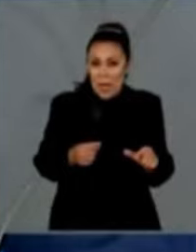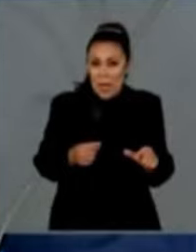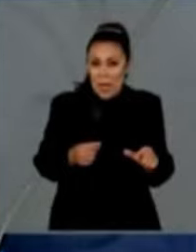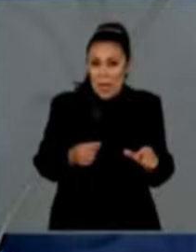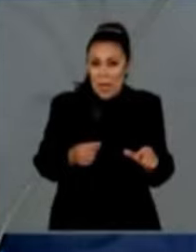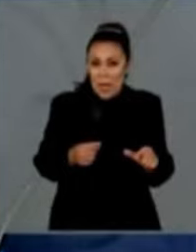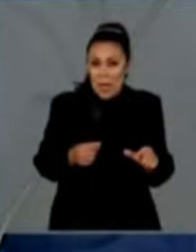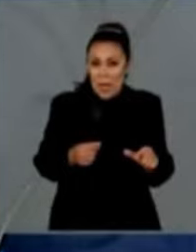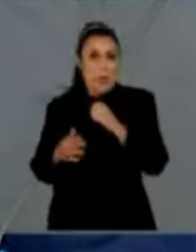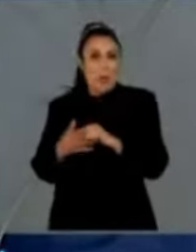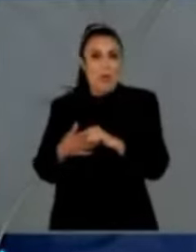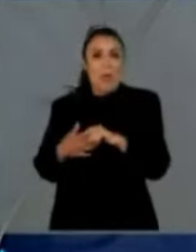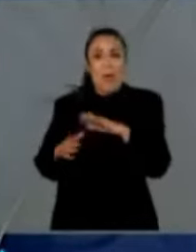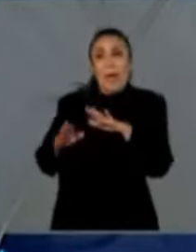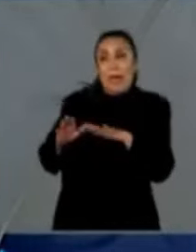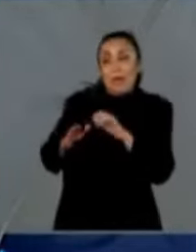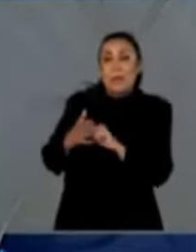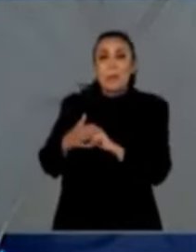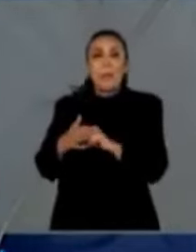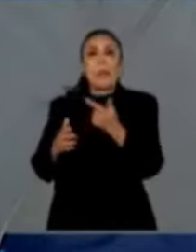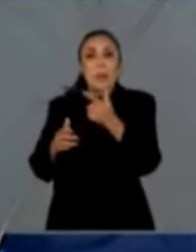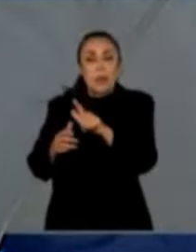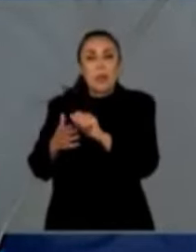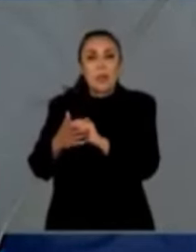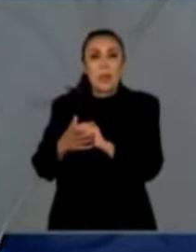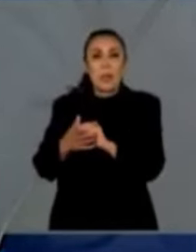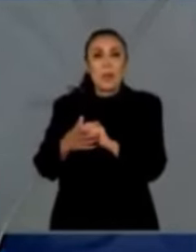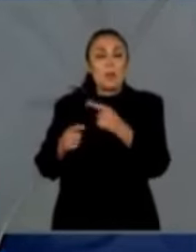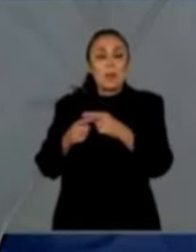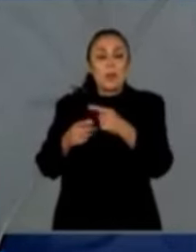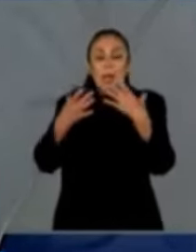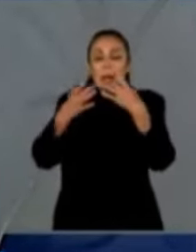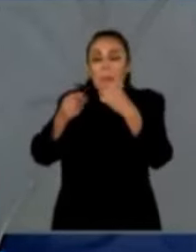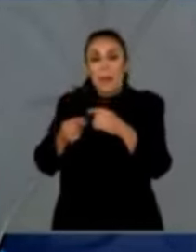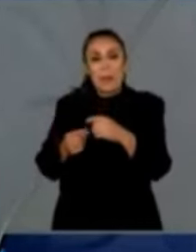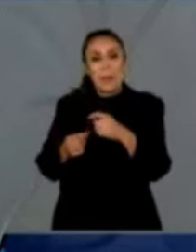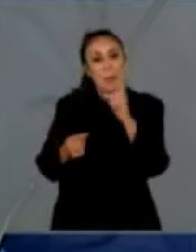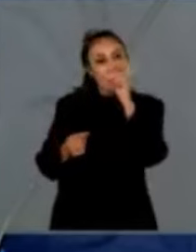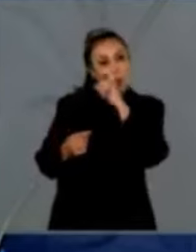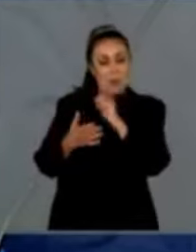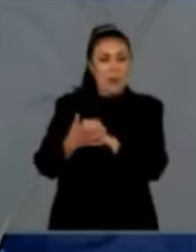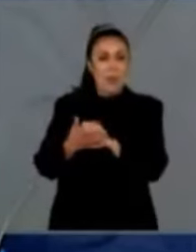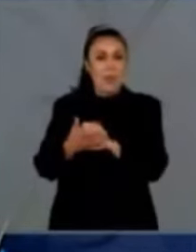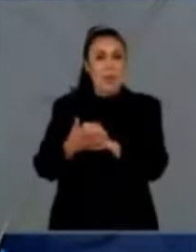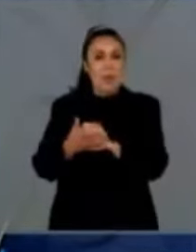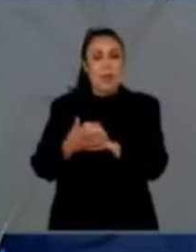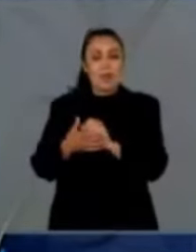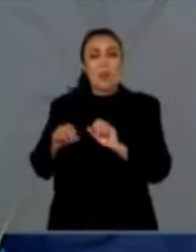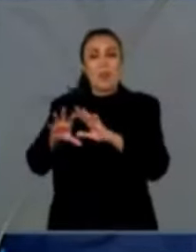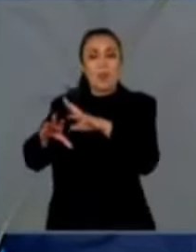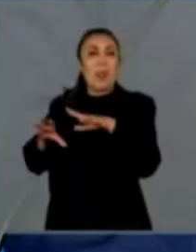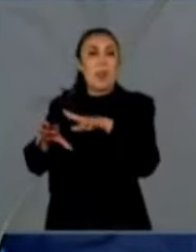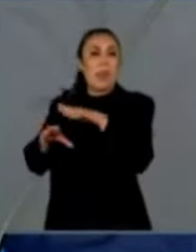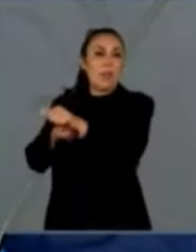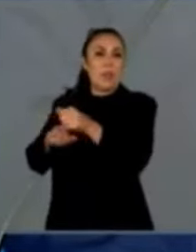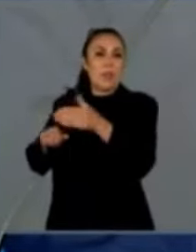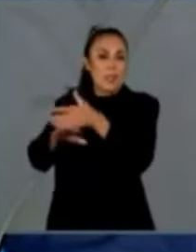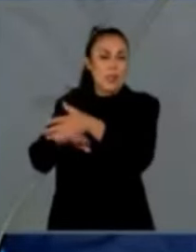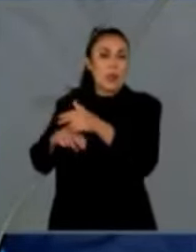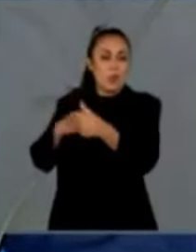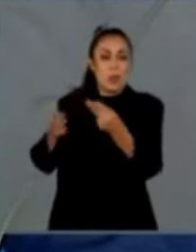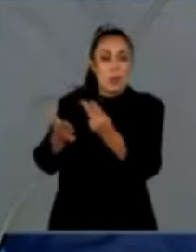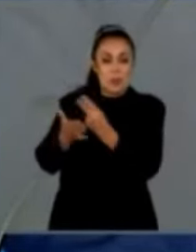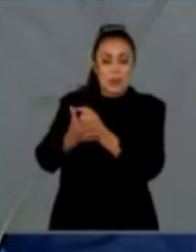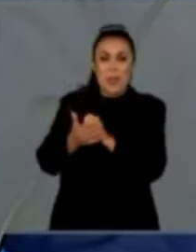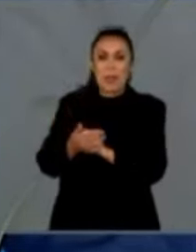Fala pô será que vai dar conta ouve muito dessas mentiras de radicalismo de de extremismo de invasão põe a